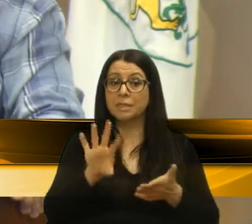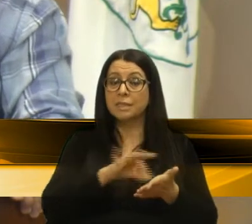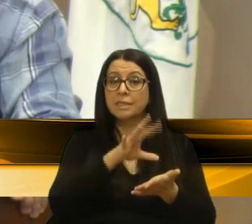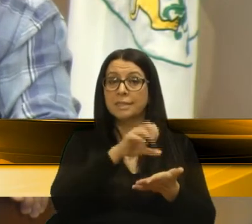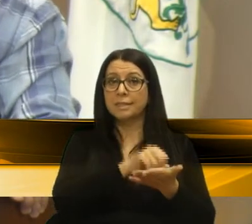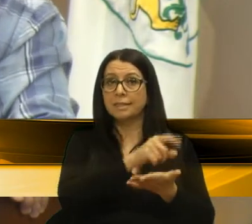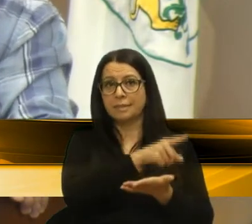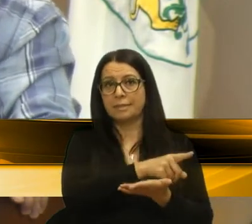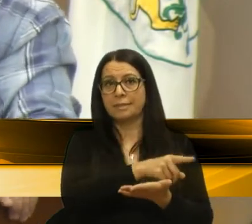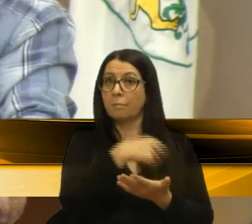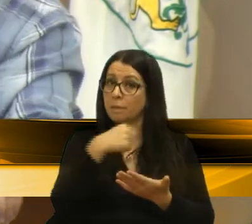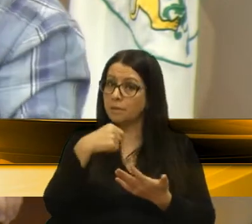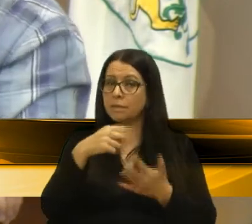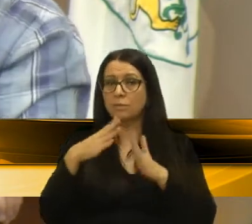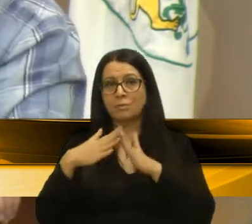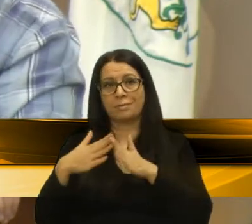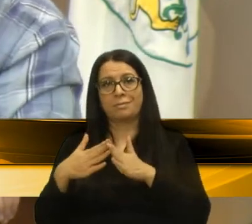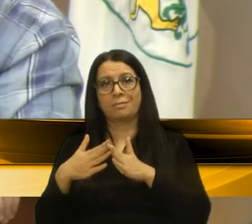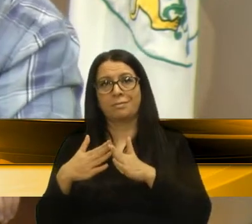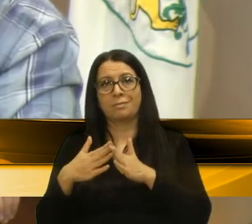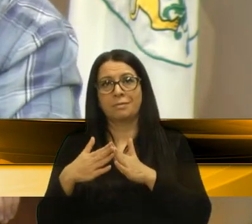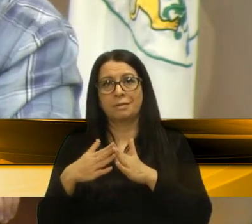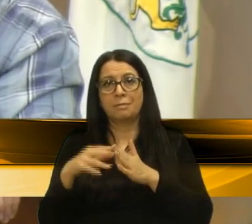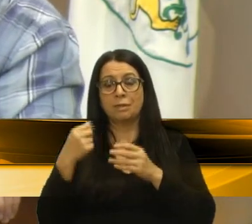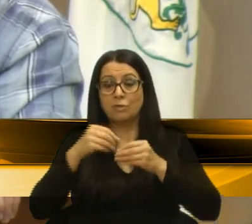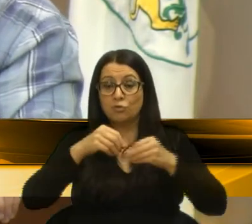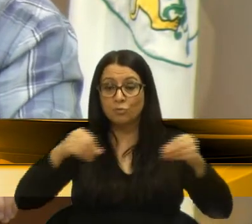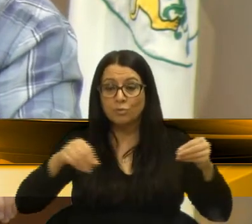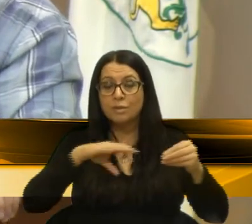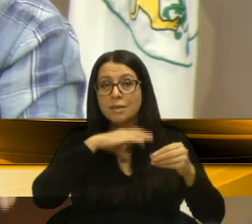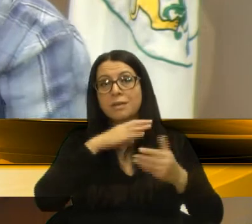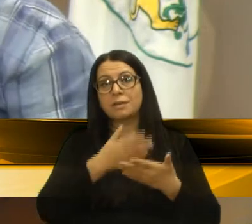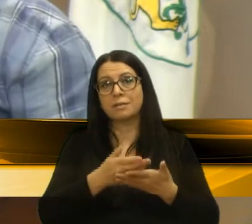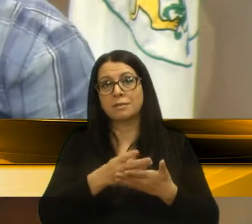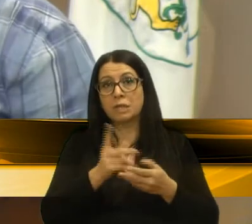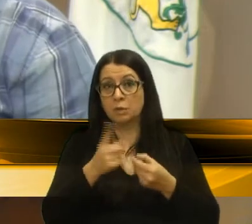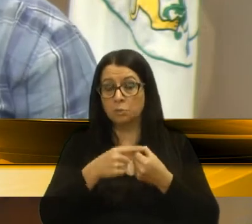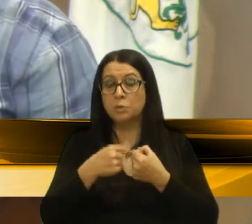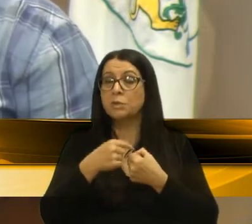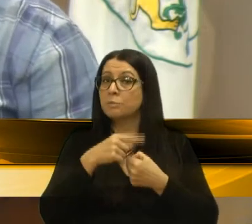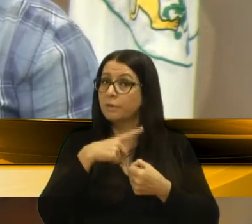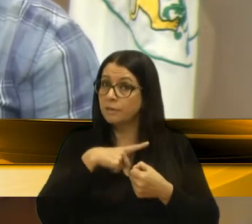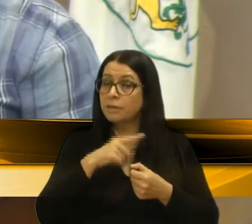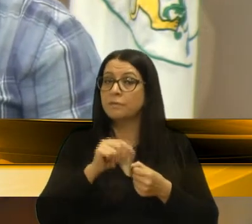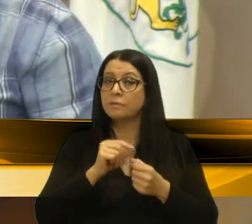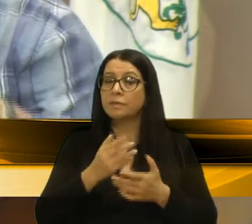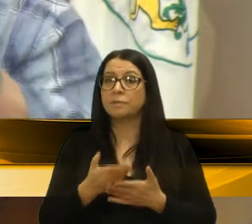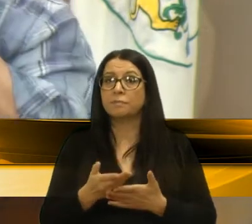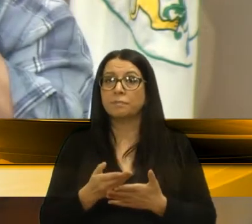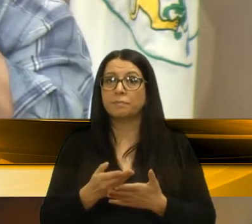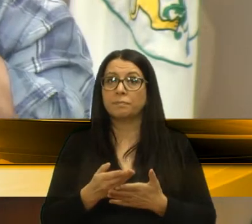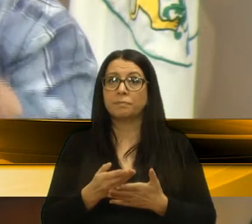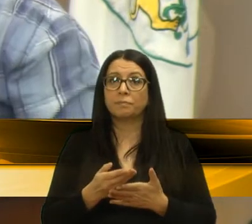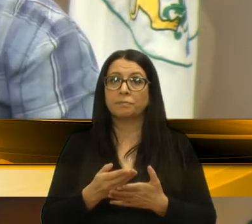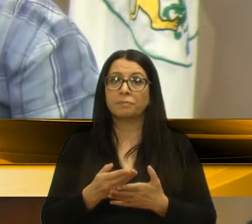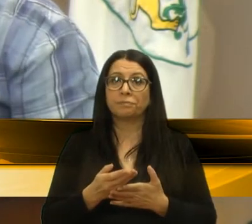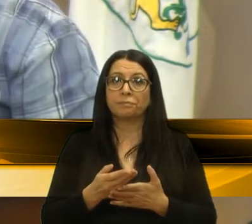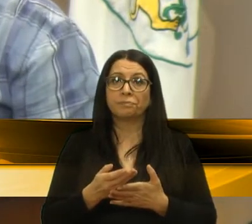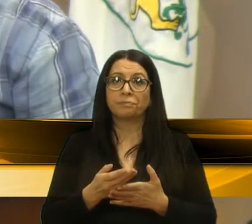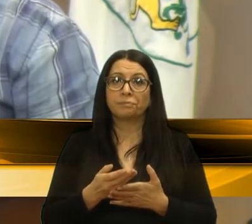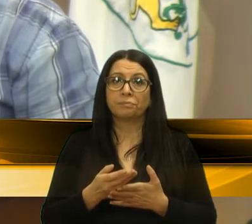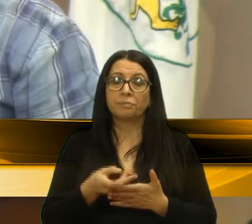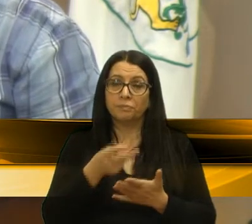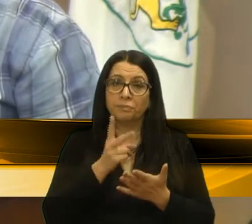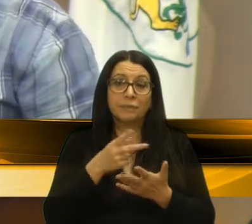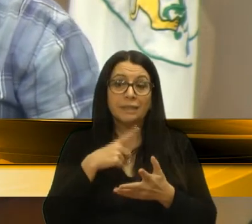necessitando de casa necessitando de terreno então município tem que efetivamente é dar